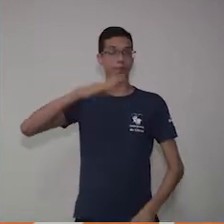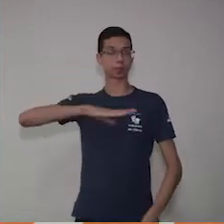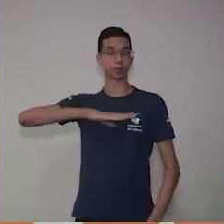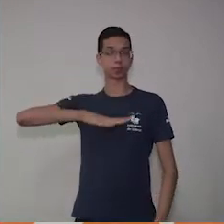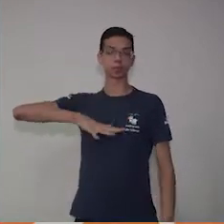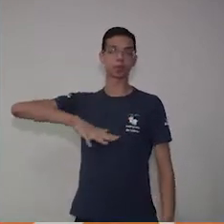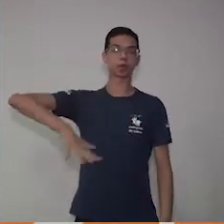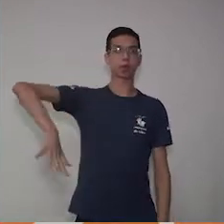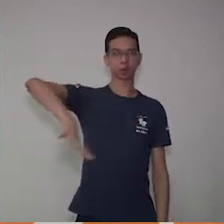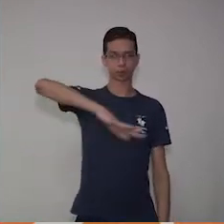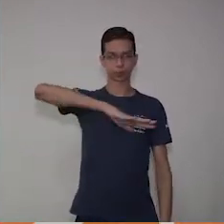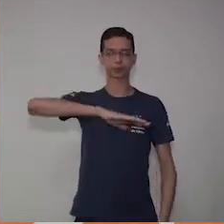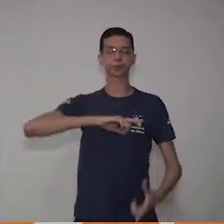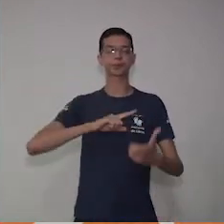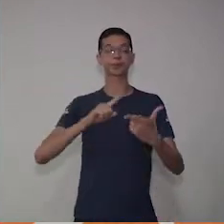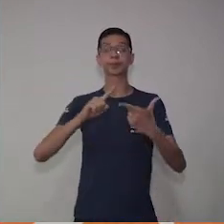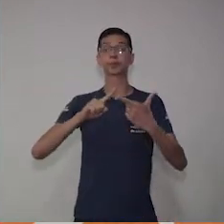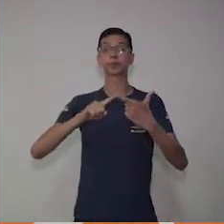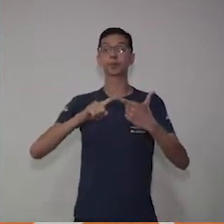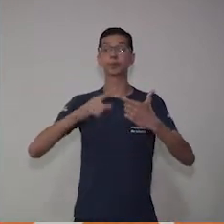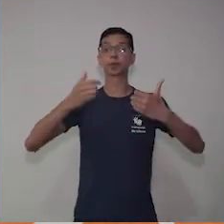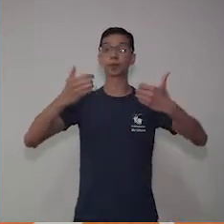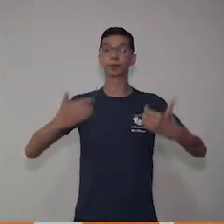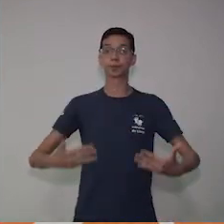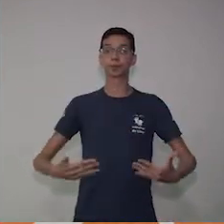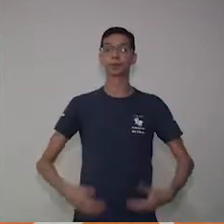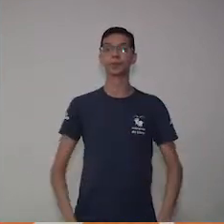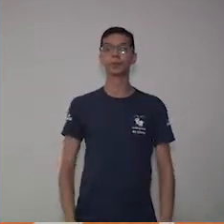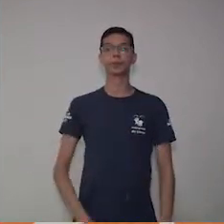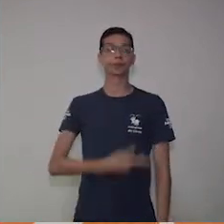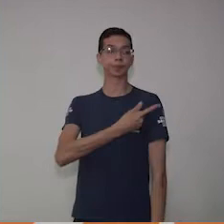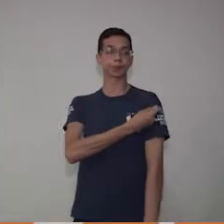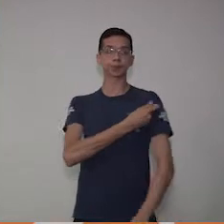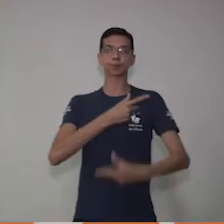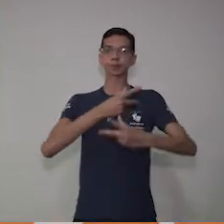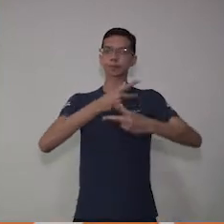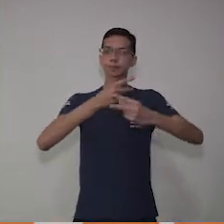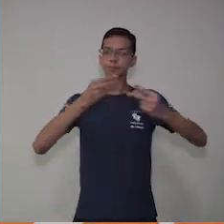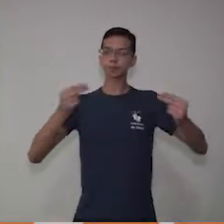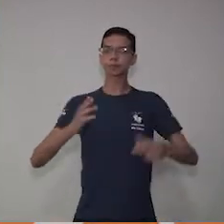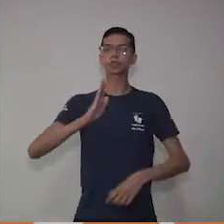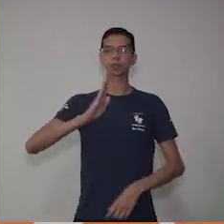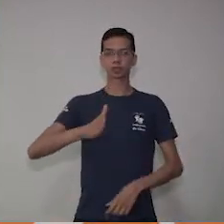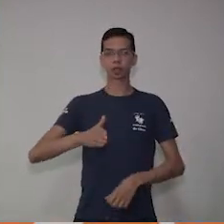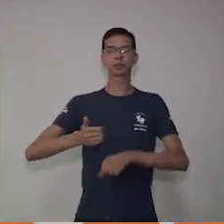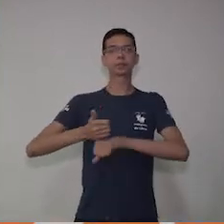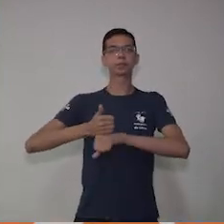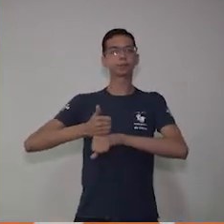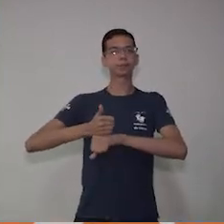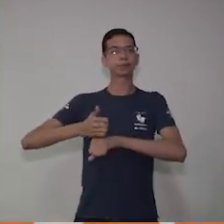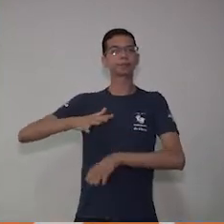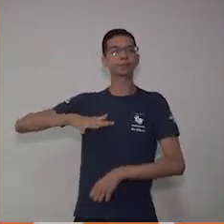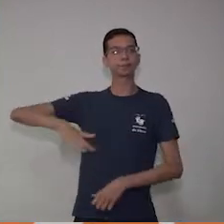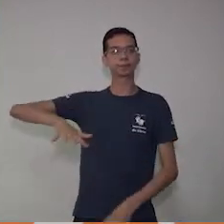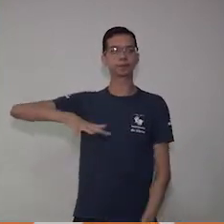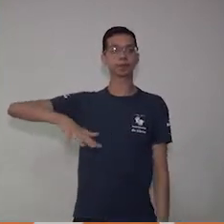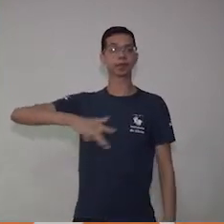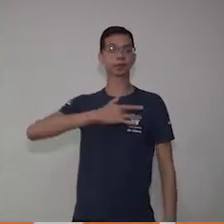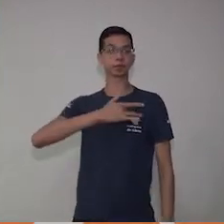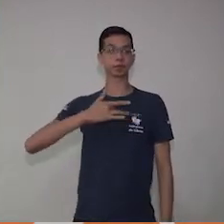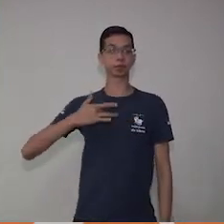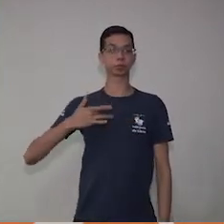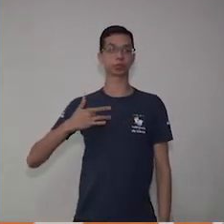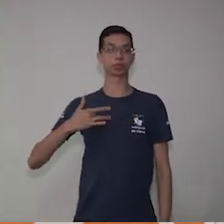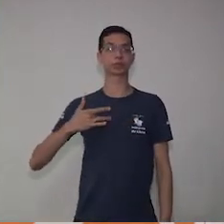Segundo ponto, nós já estávamos vacinando os profissionais da área da saúde autônomos acima